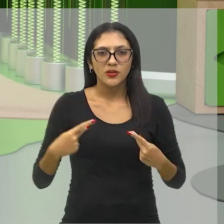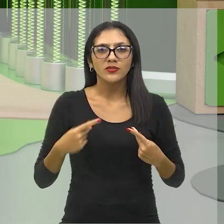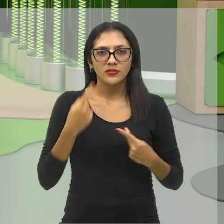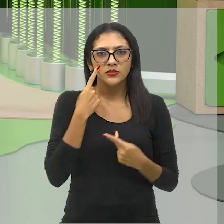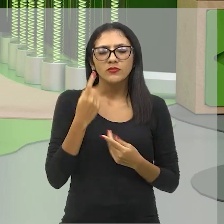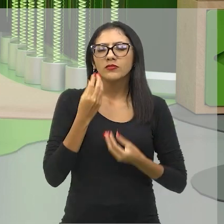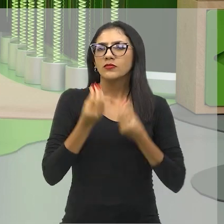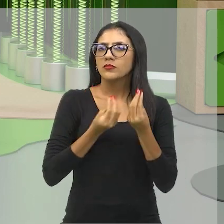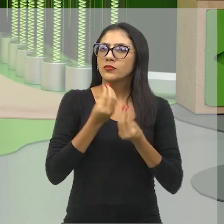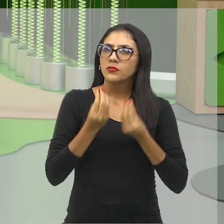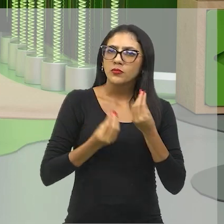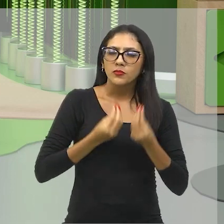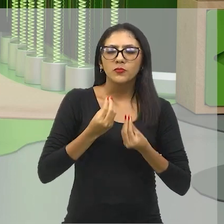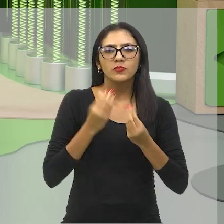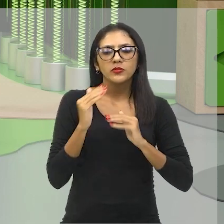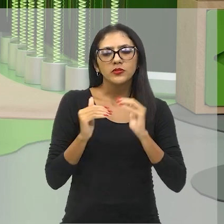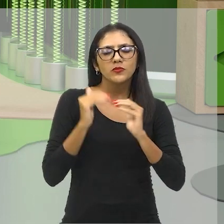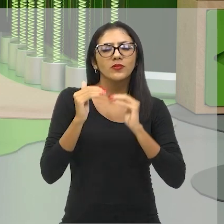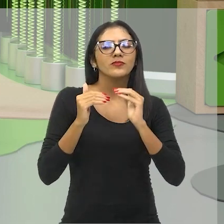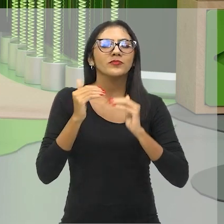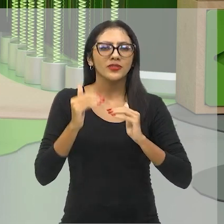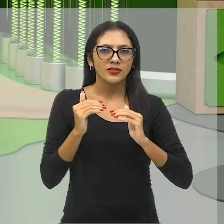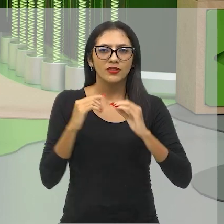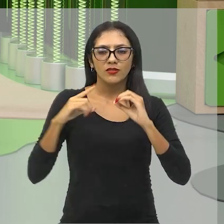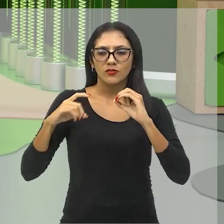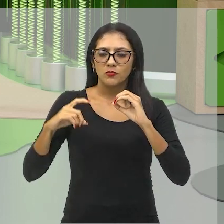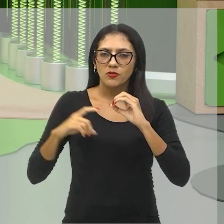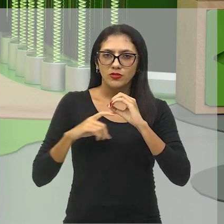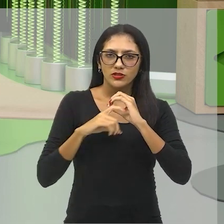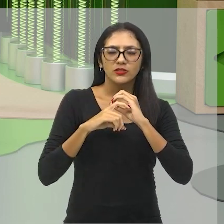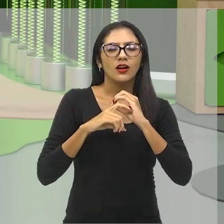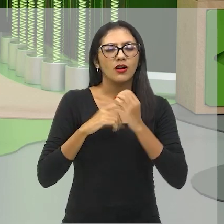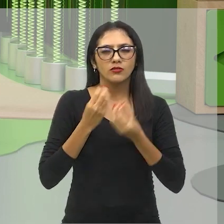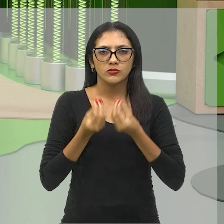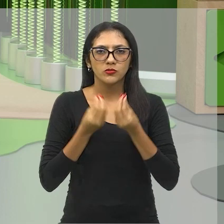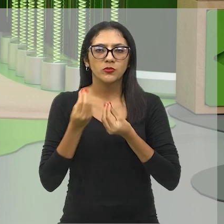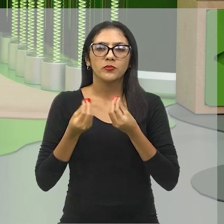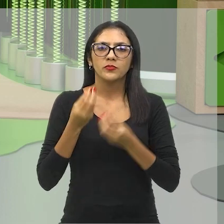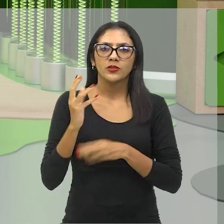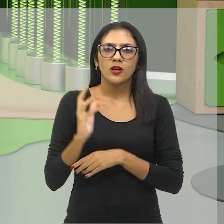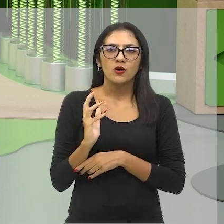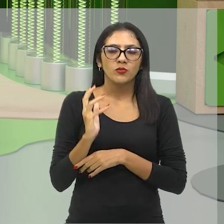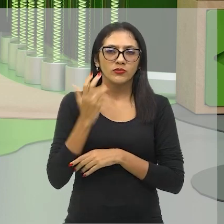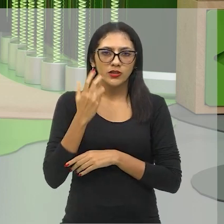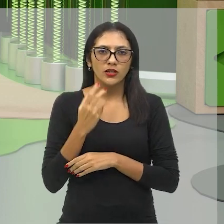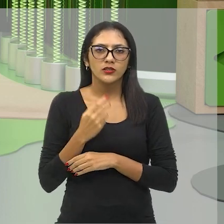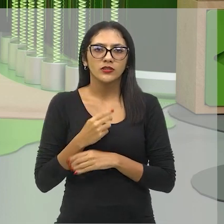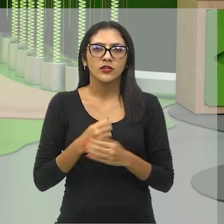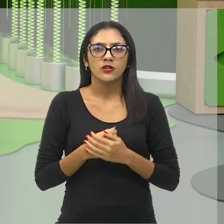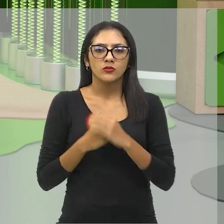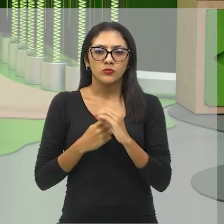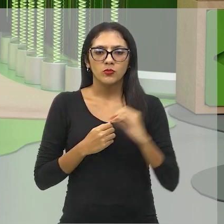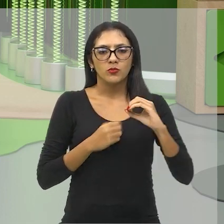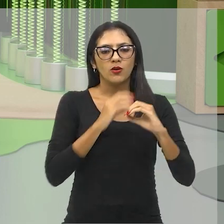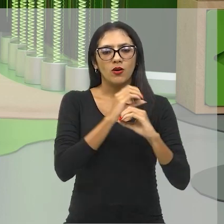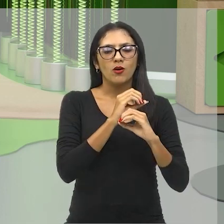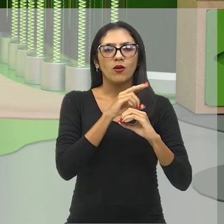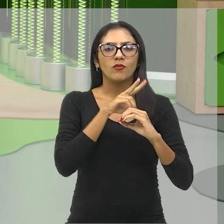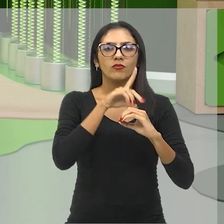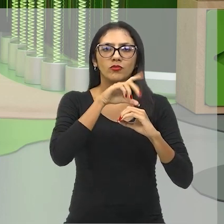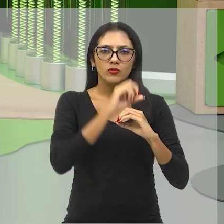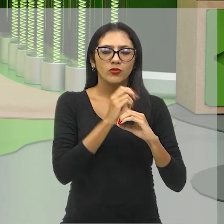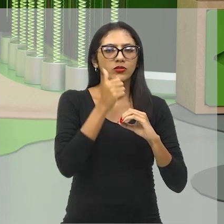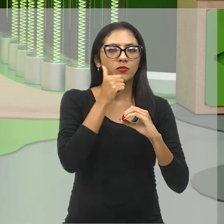do desenvolvimento, né, desde o momento da fecundação, né, onde acontece o encontro ali dos gametas